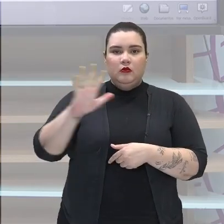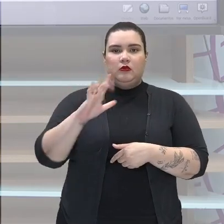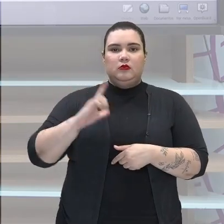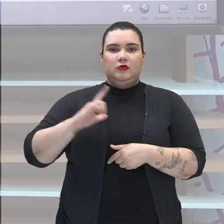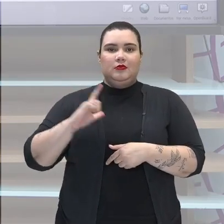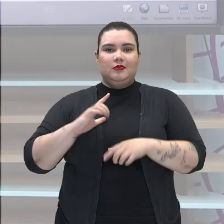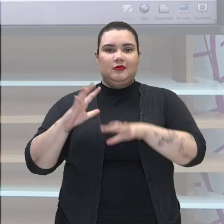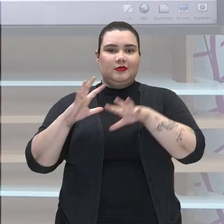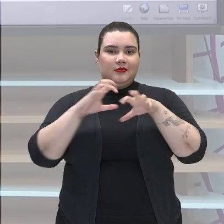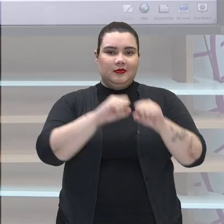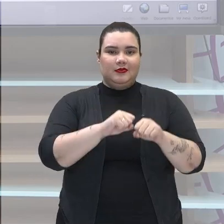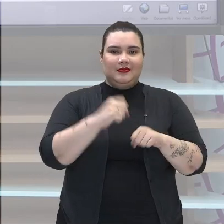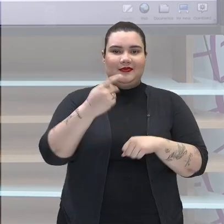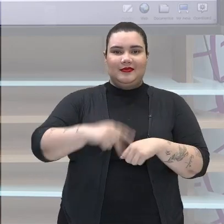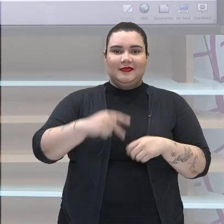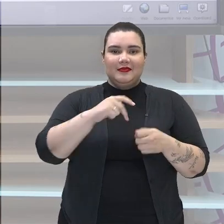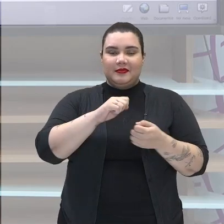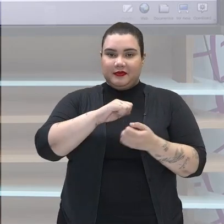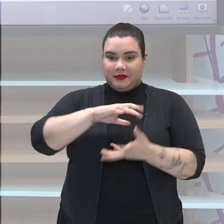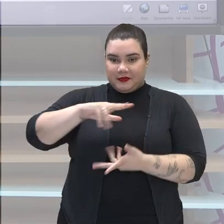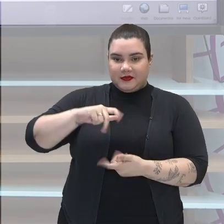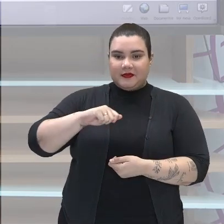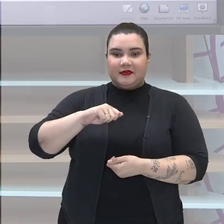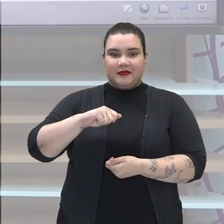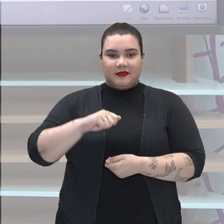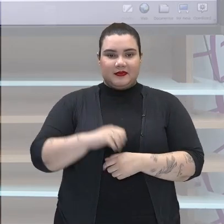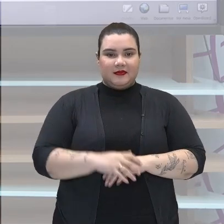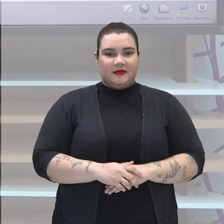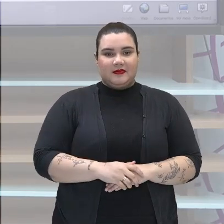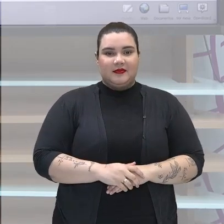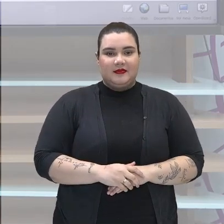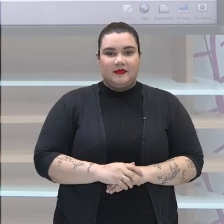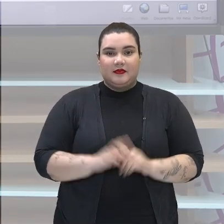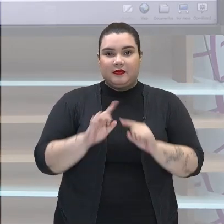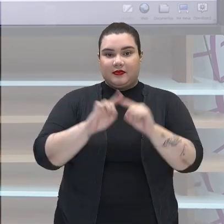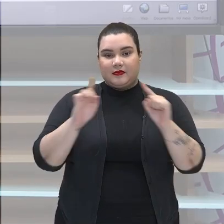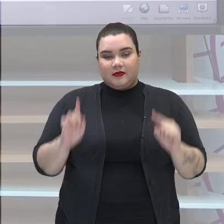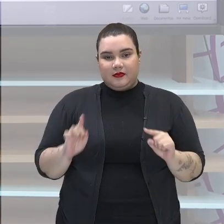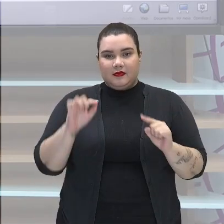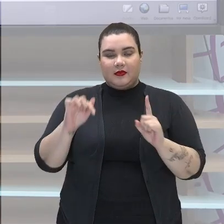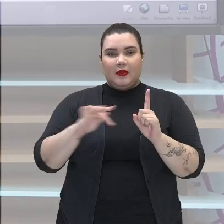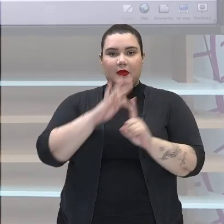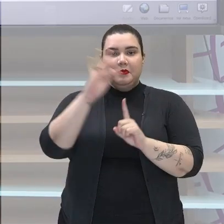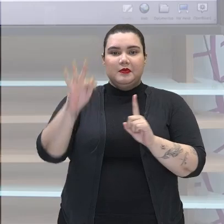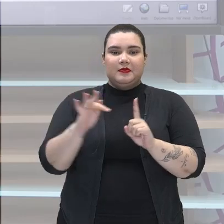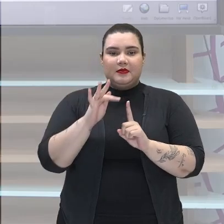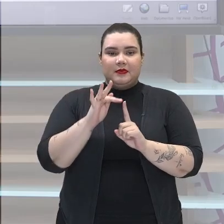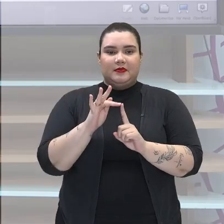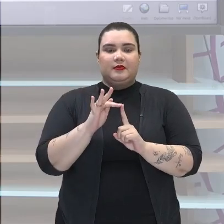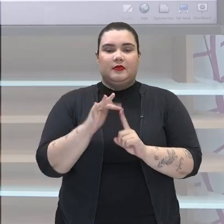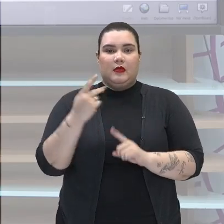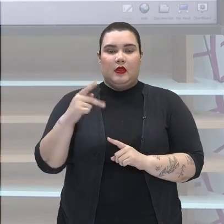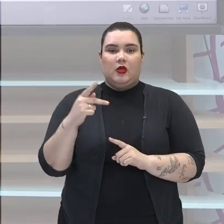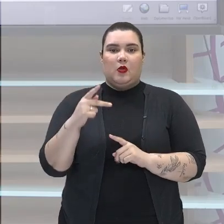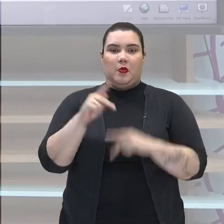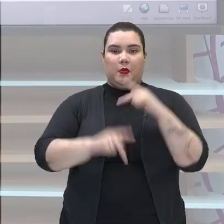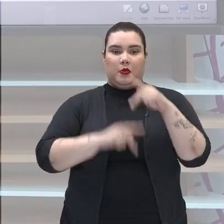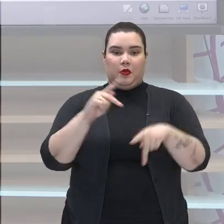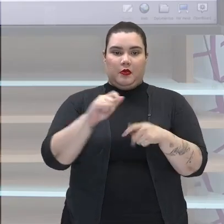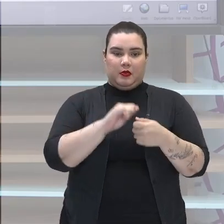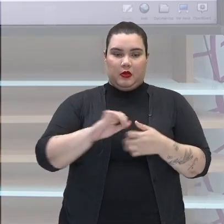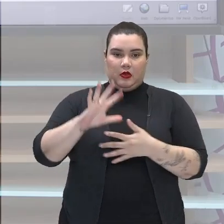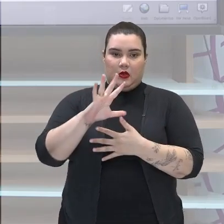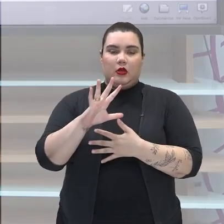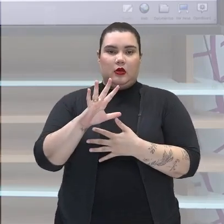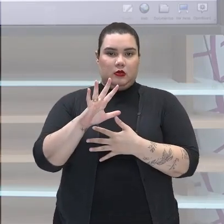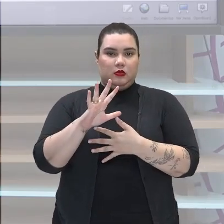nosso continente. Mas esse papel, né, que o povo americano e a